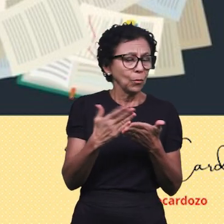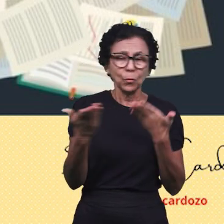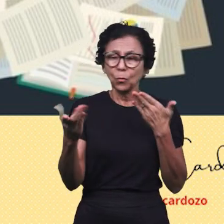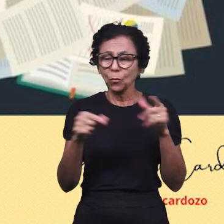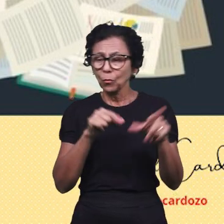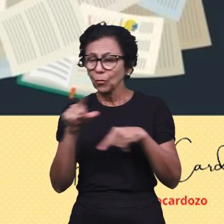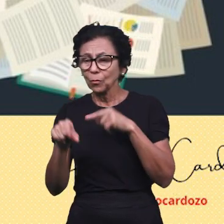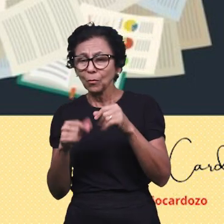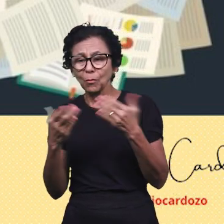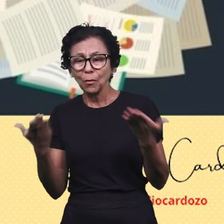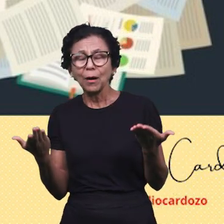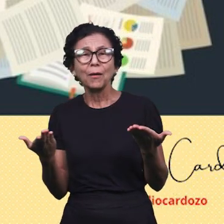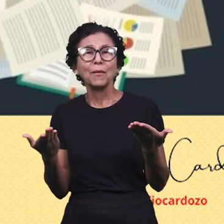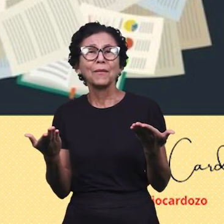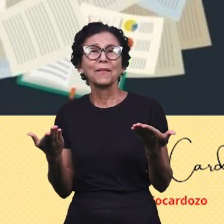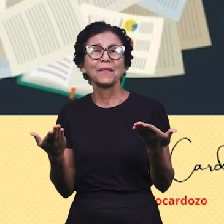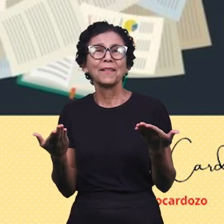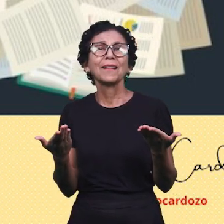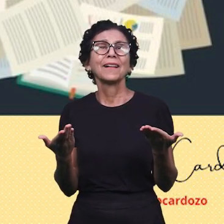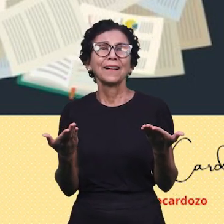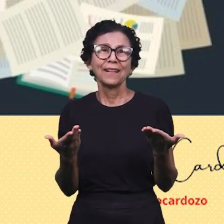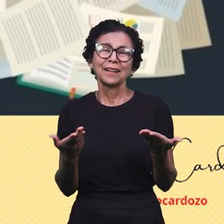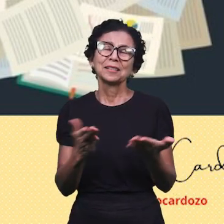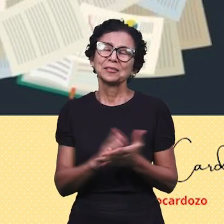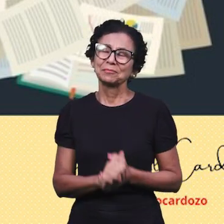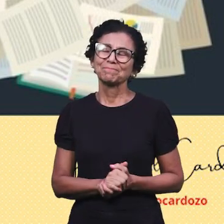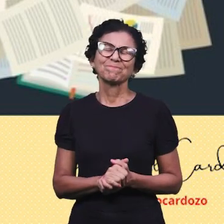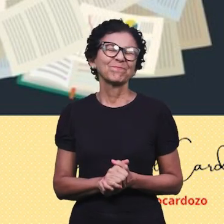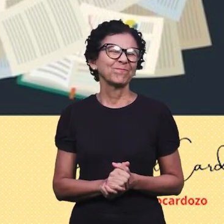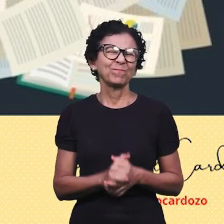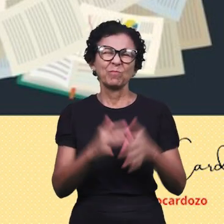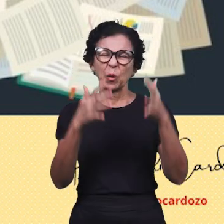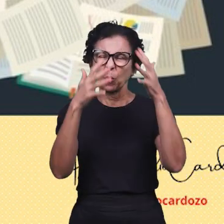aqui uma imagenzinha ali de uma pessoa totalmente